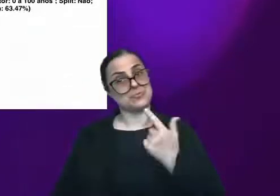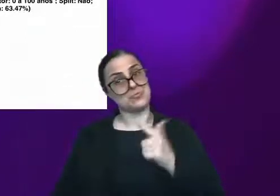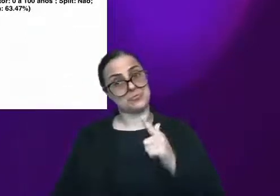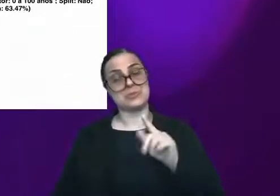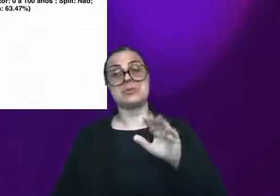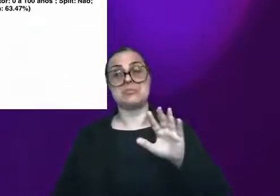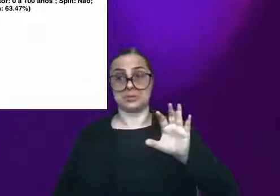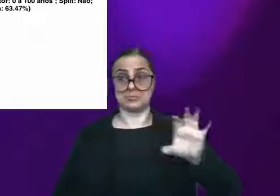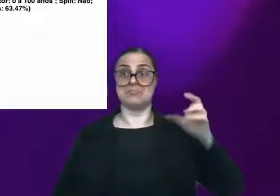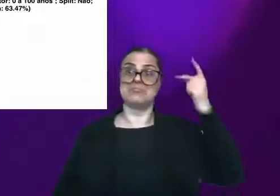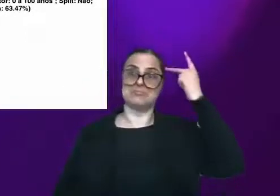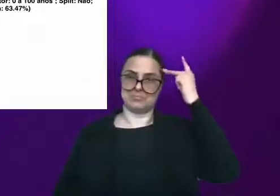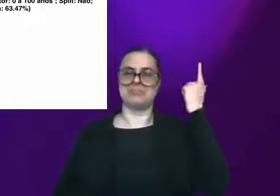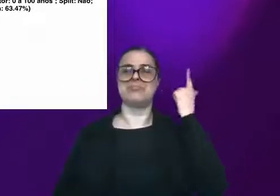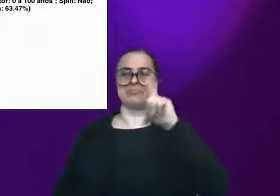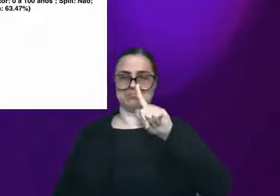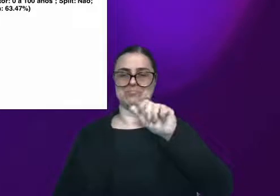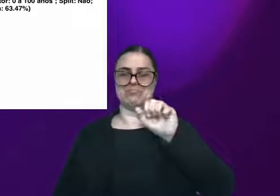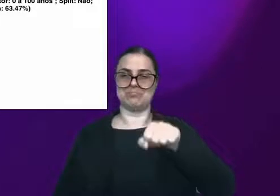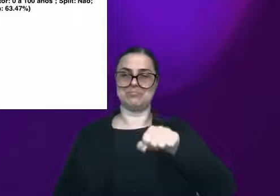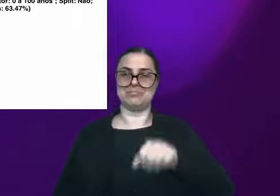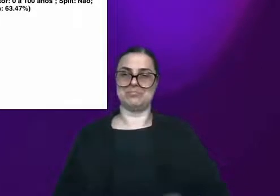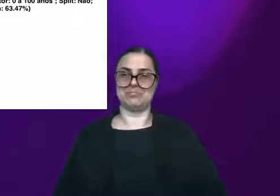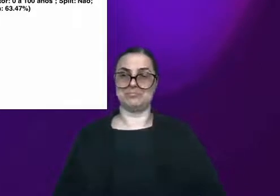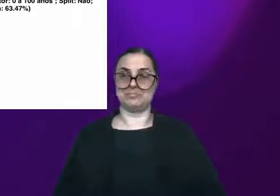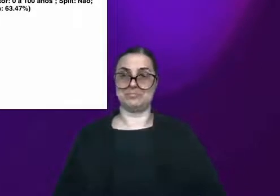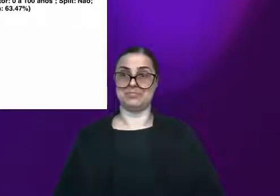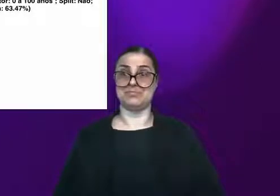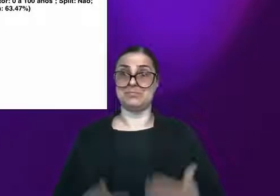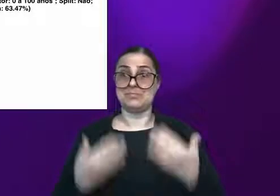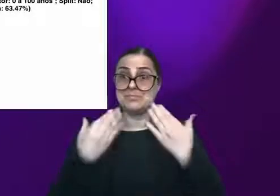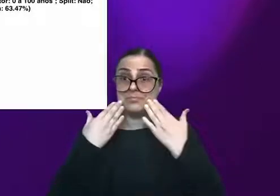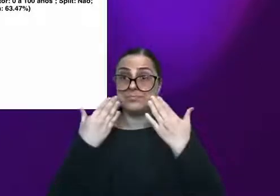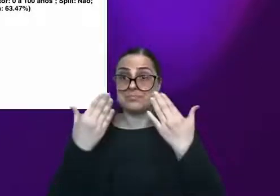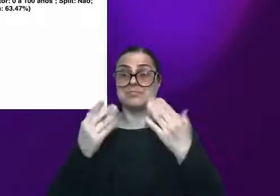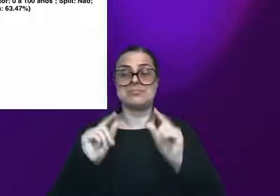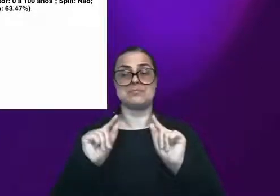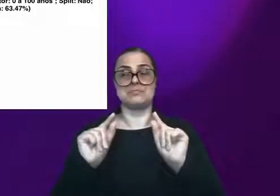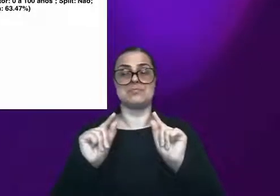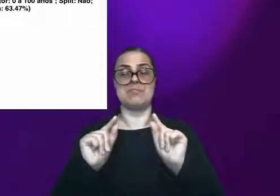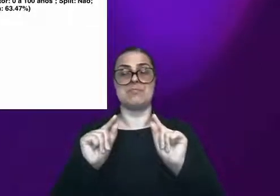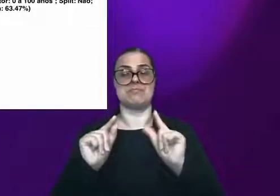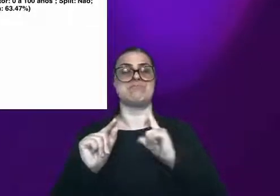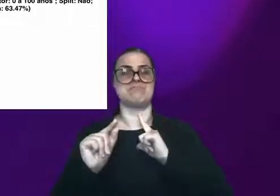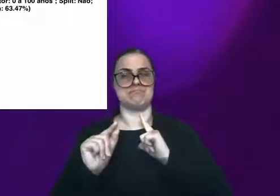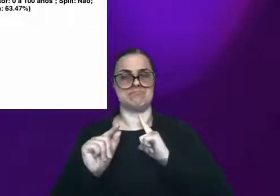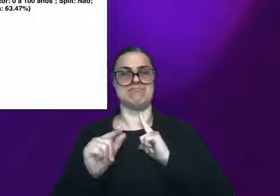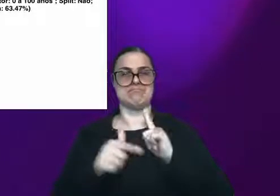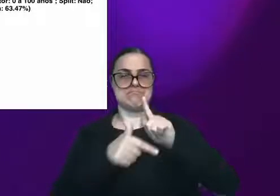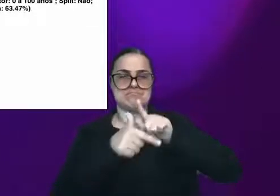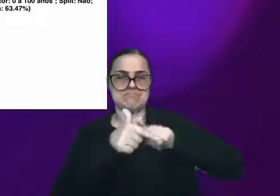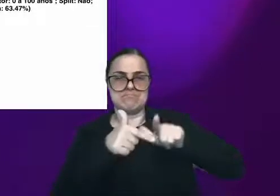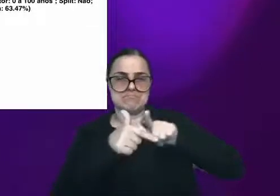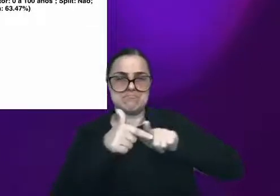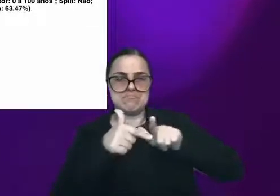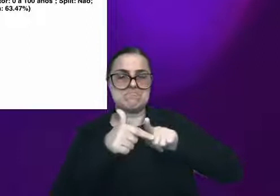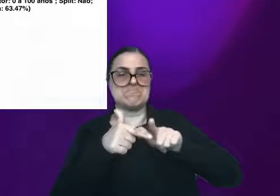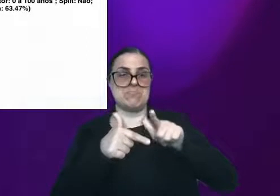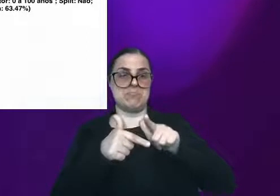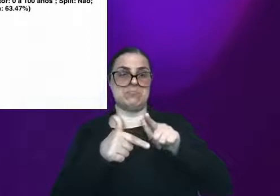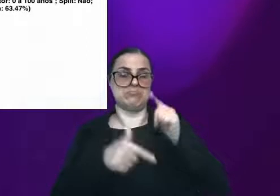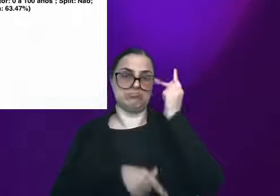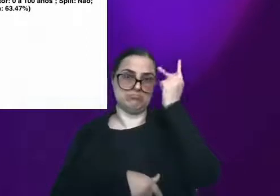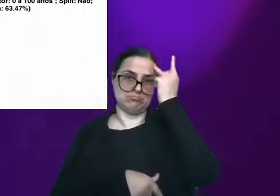gente consegue. Então, mostra que quando a gente tem uma situação genérica de um paciente